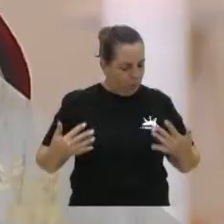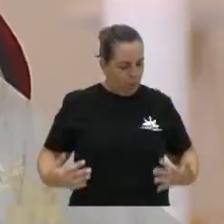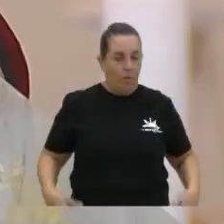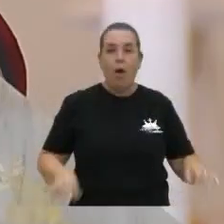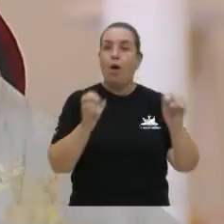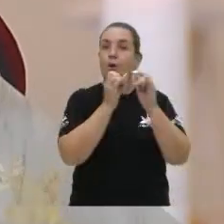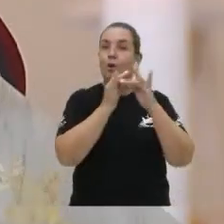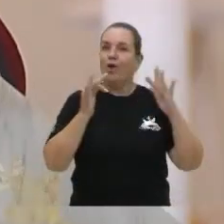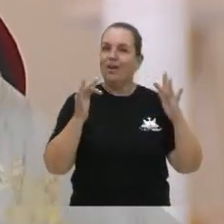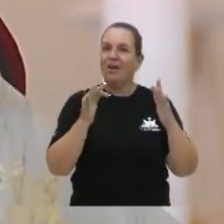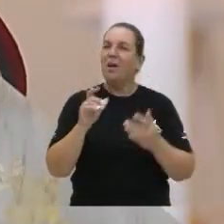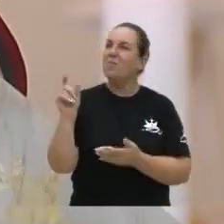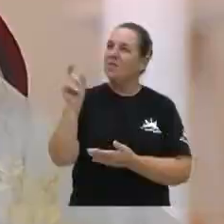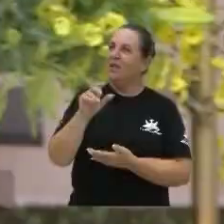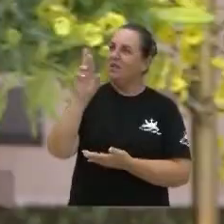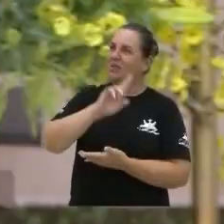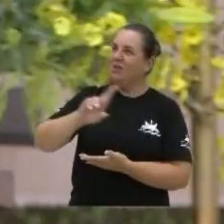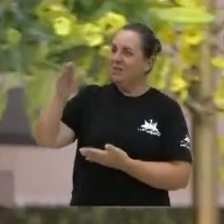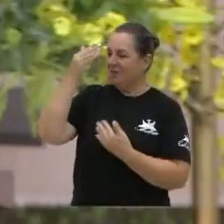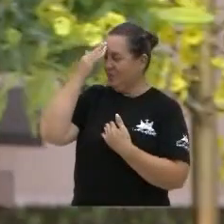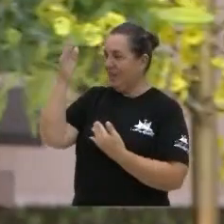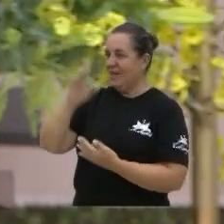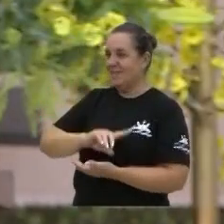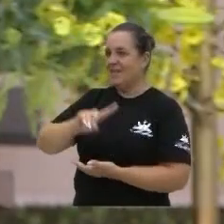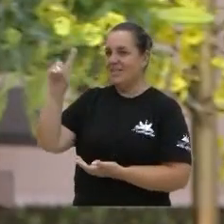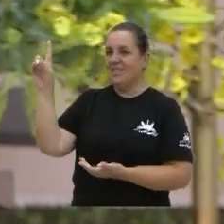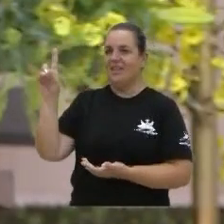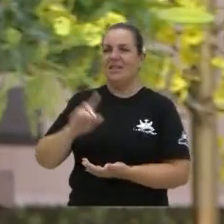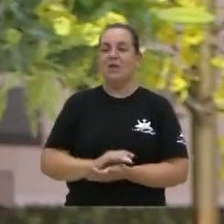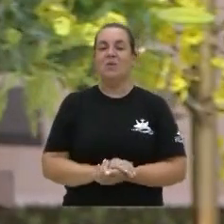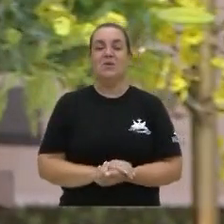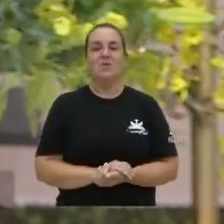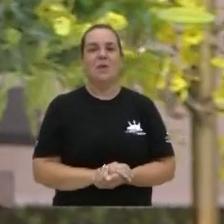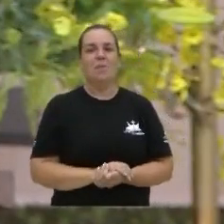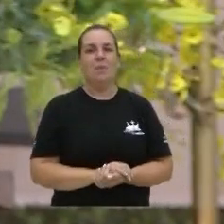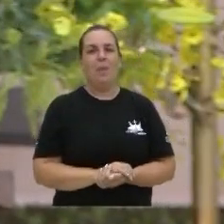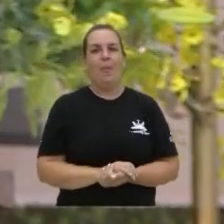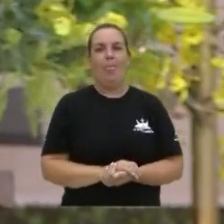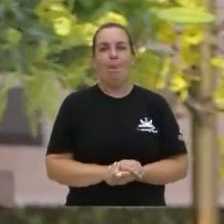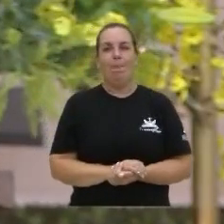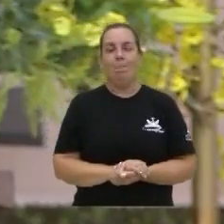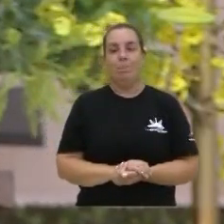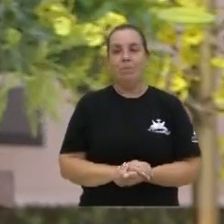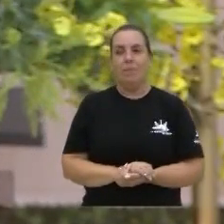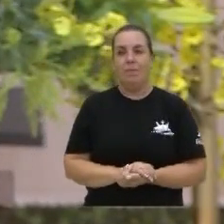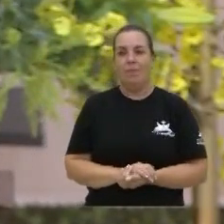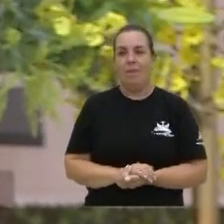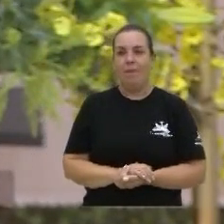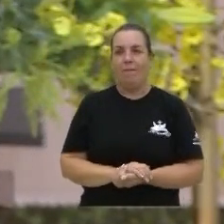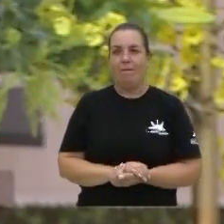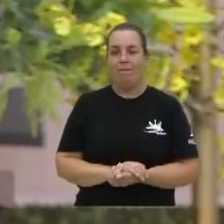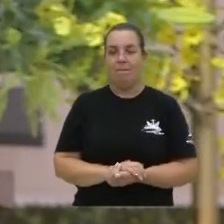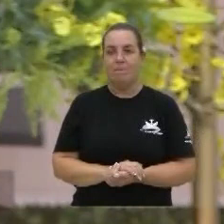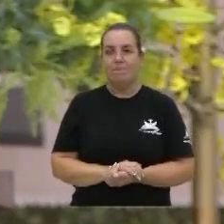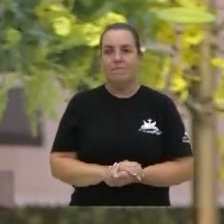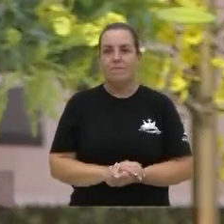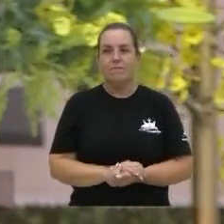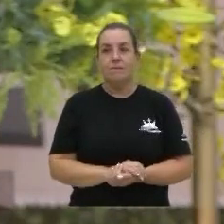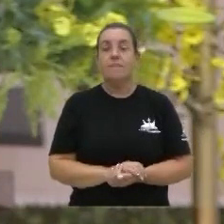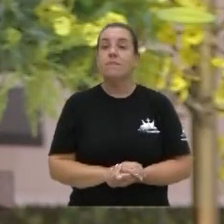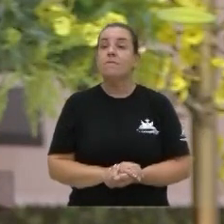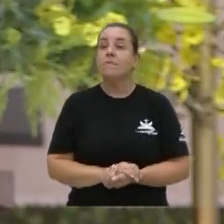glória. Palavra do Senhor. Graças a Deus. Cantemos a